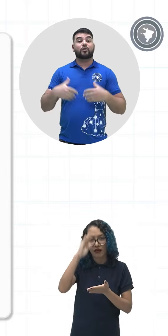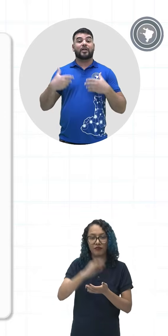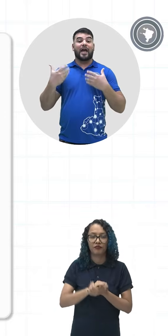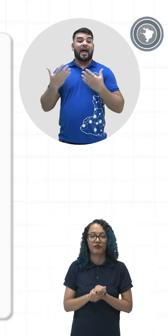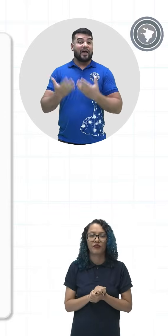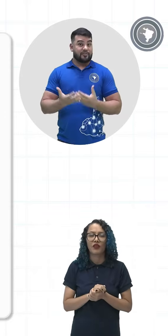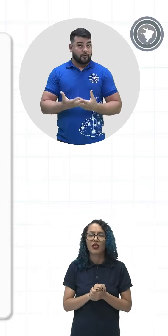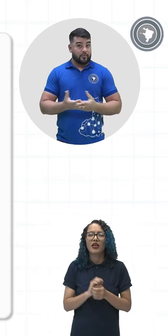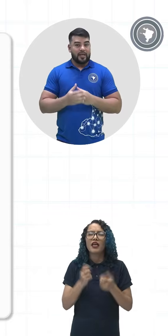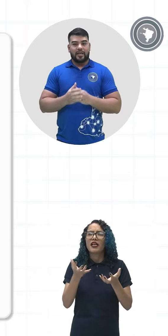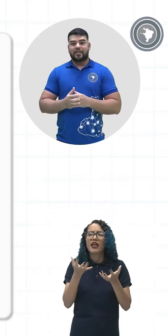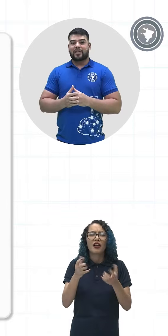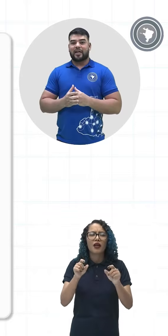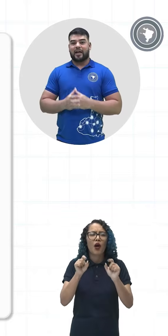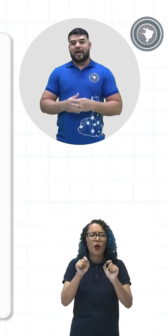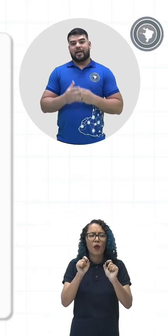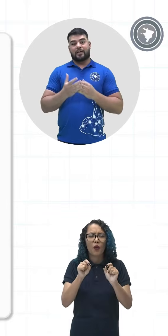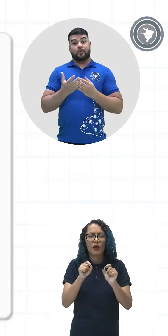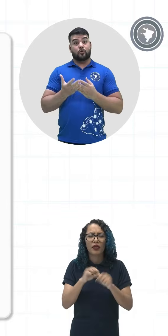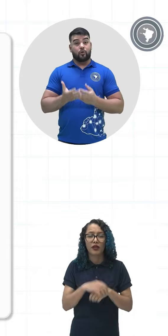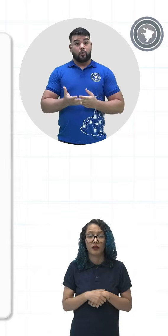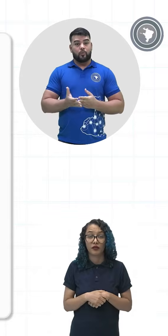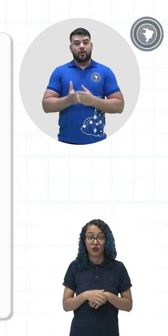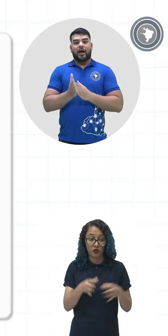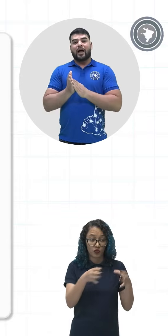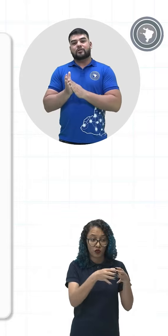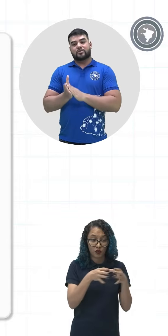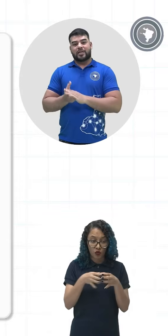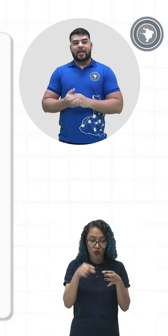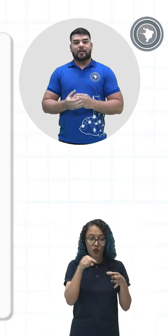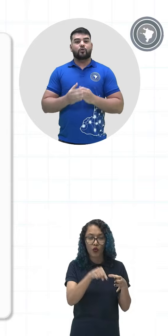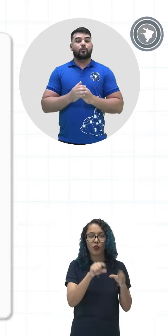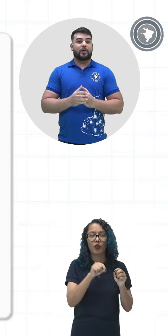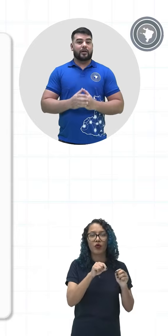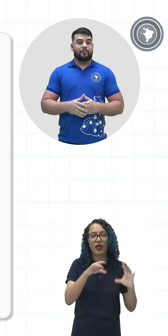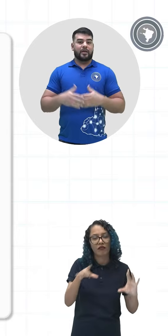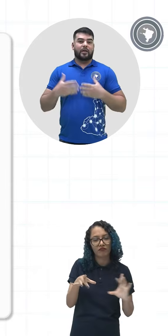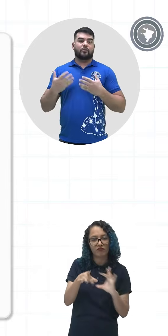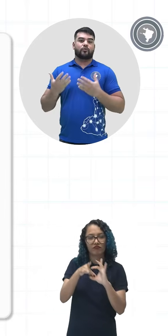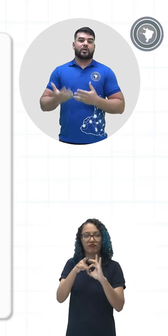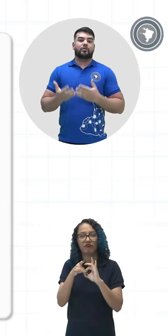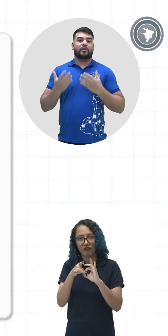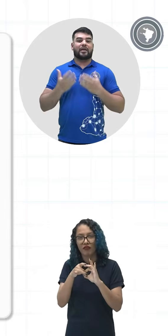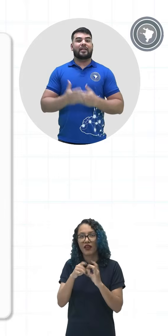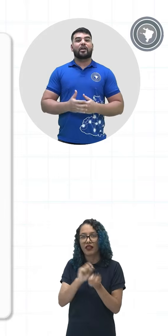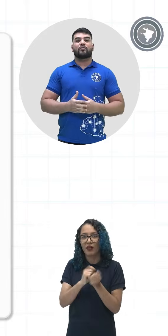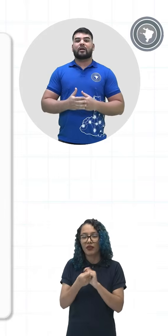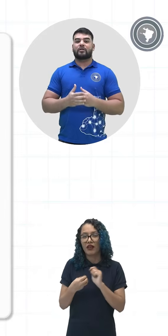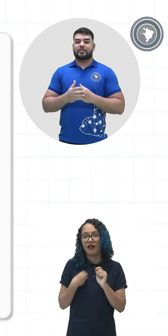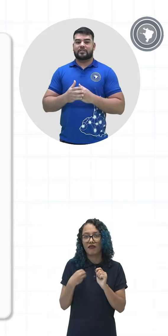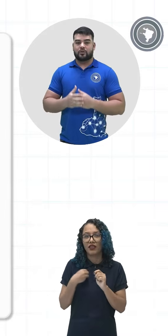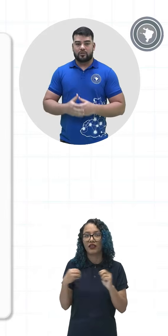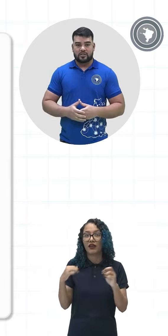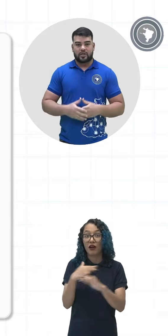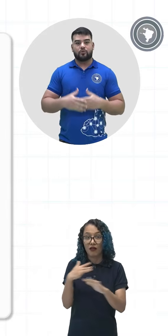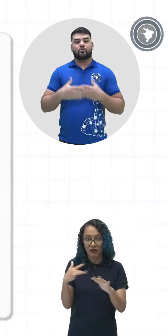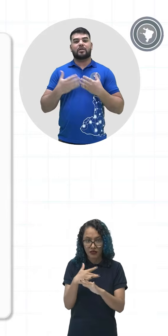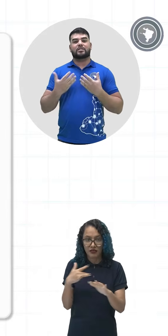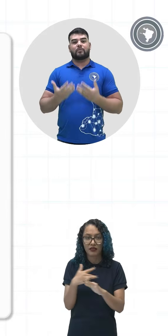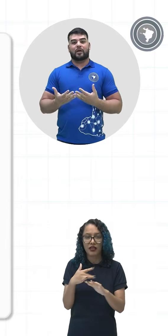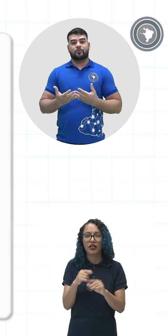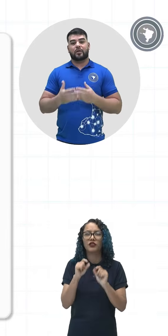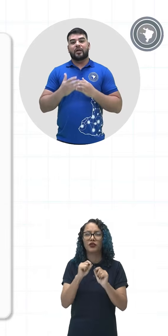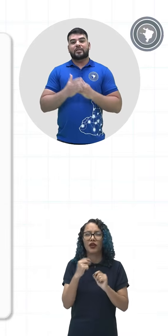que buscavam integrar esses grupos à sociedade urbana, resultando na desvalorização de